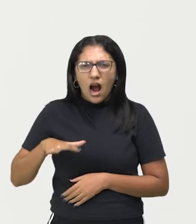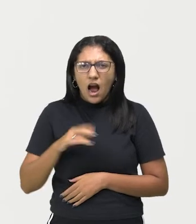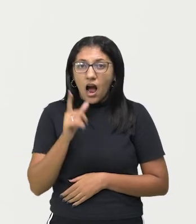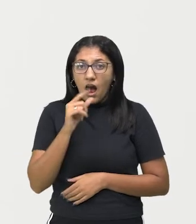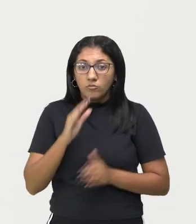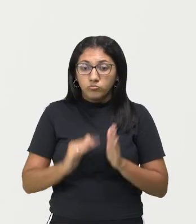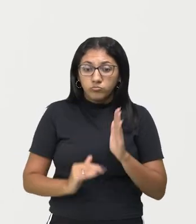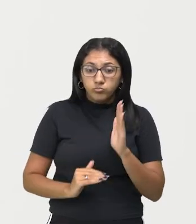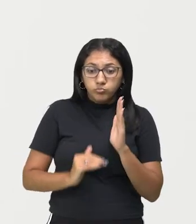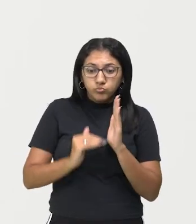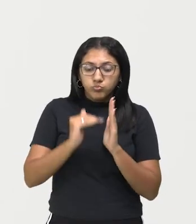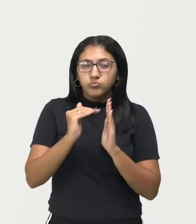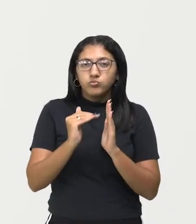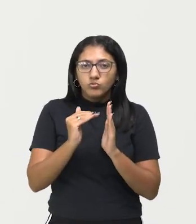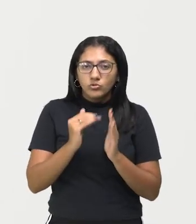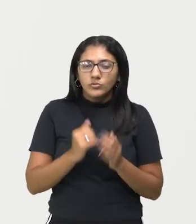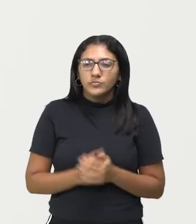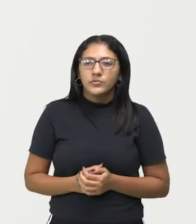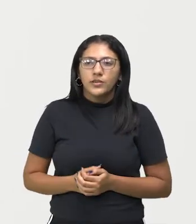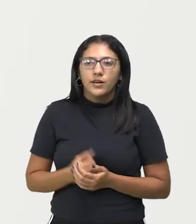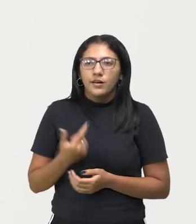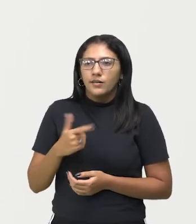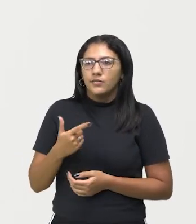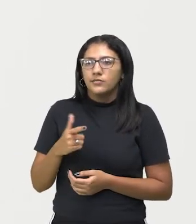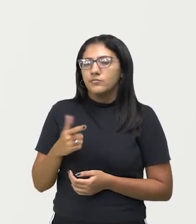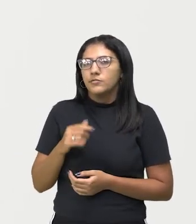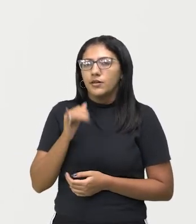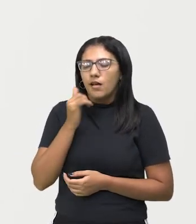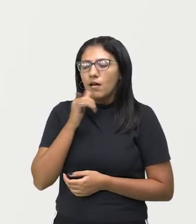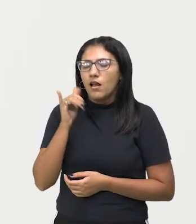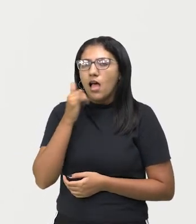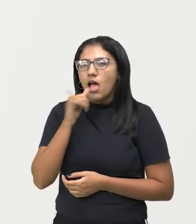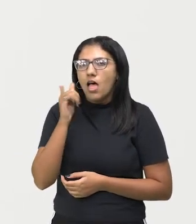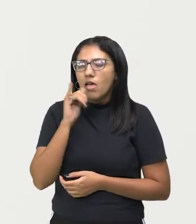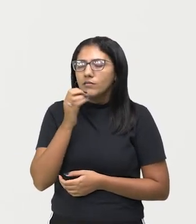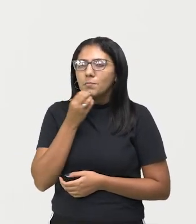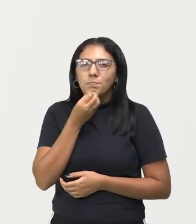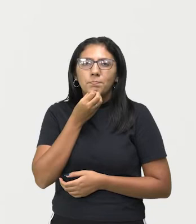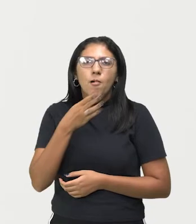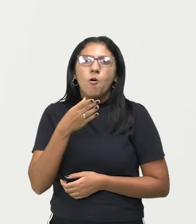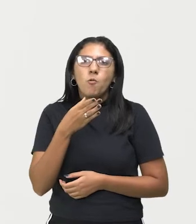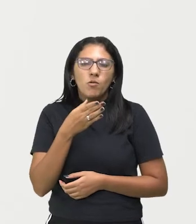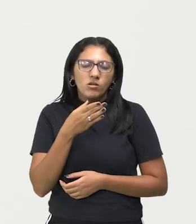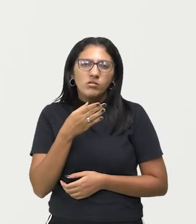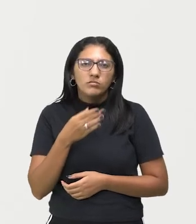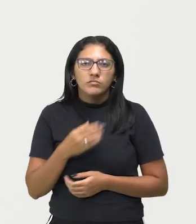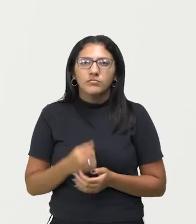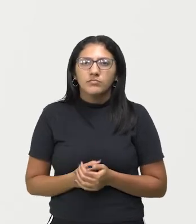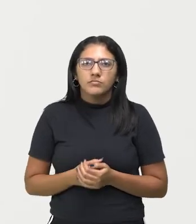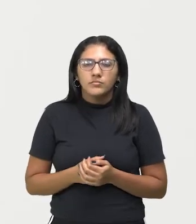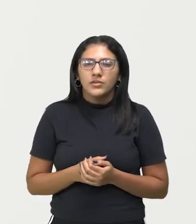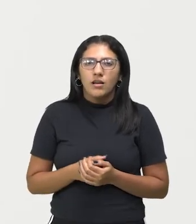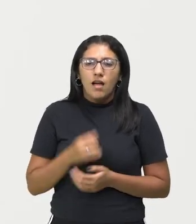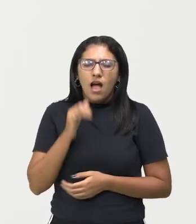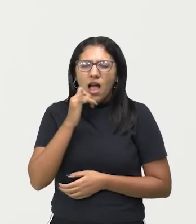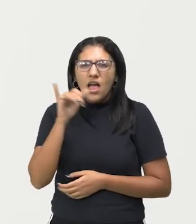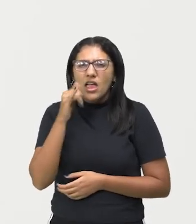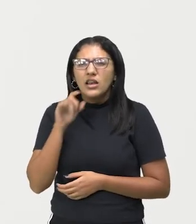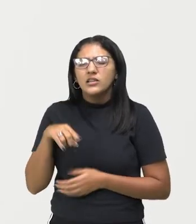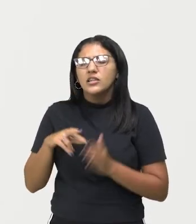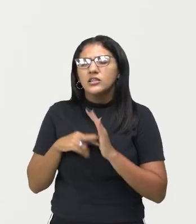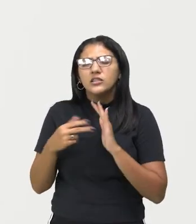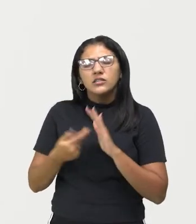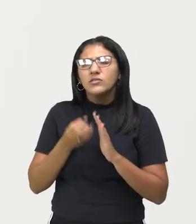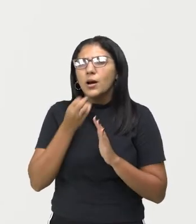inundada, ela não vai ser mais considerada energia verde, porque energia verde é aquela energia que não emite gases poluentes,